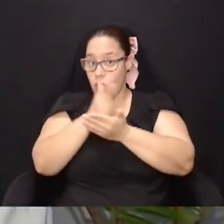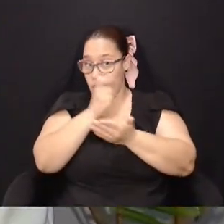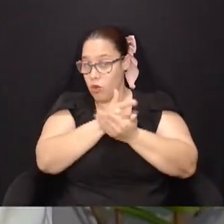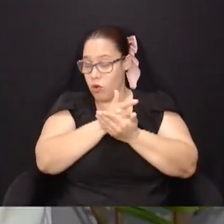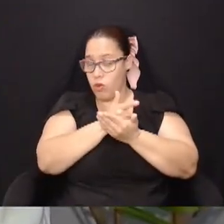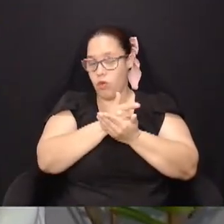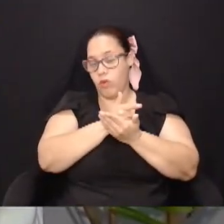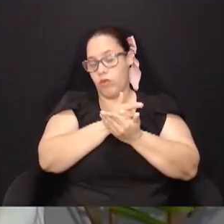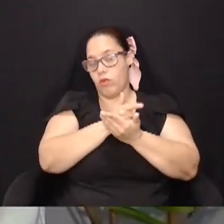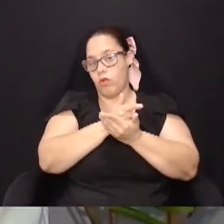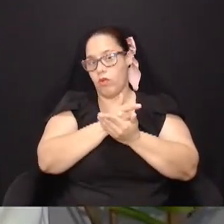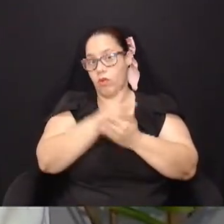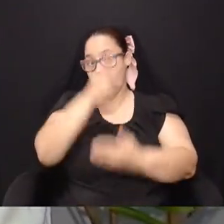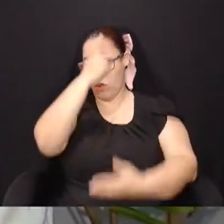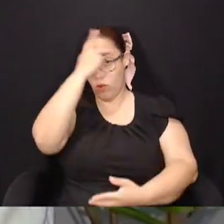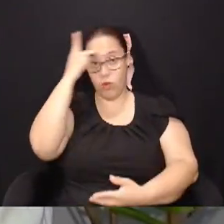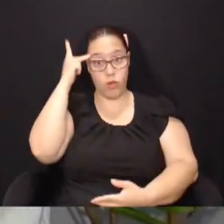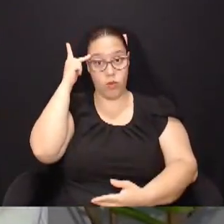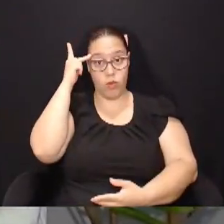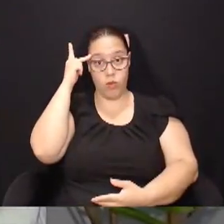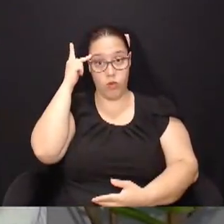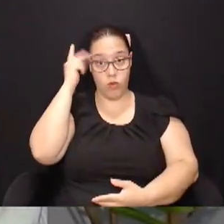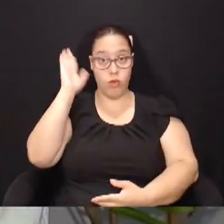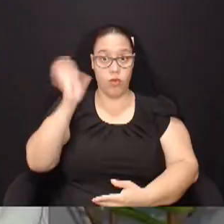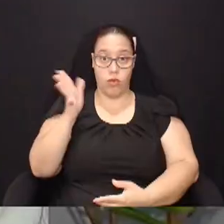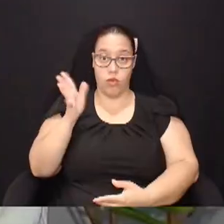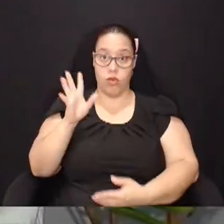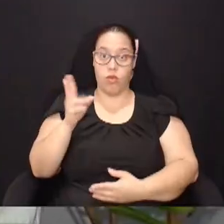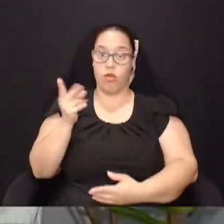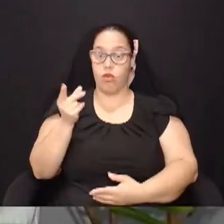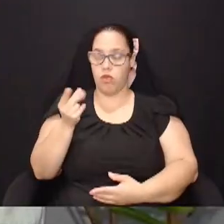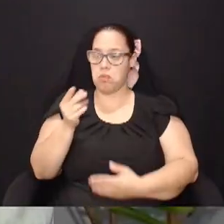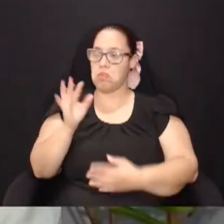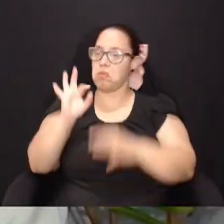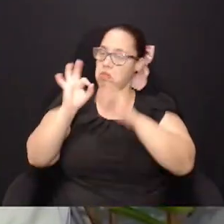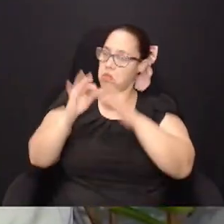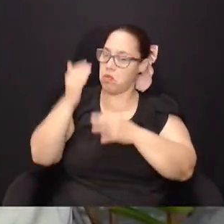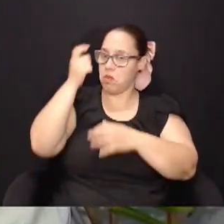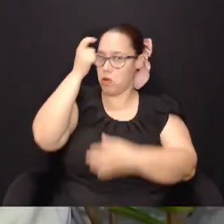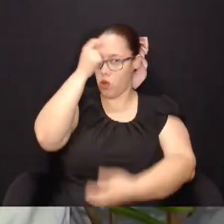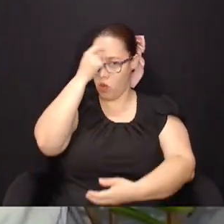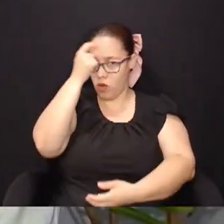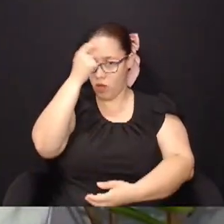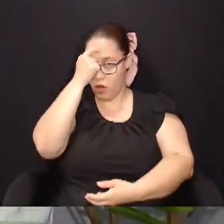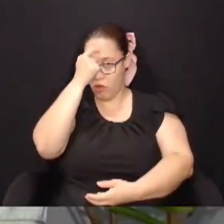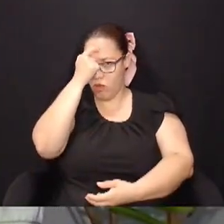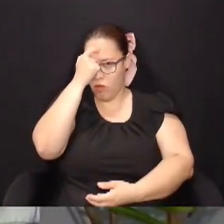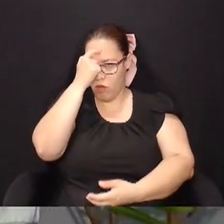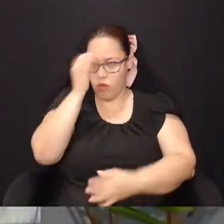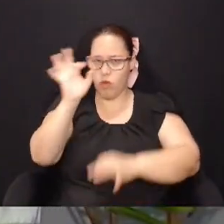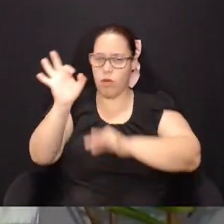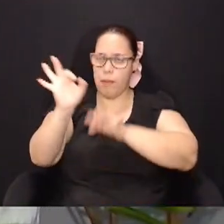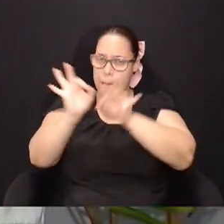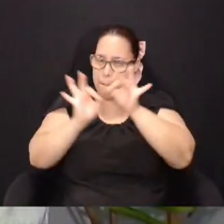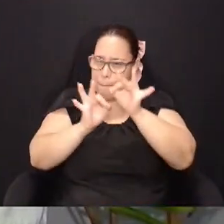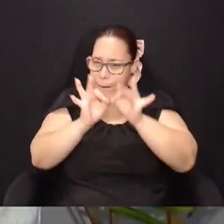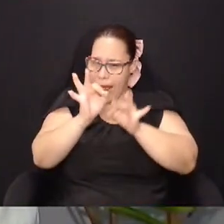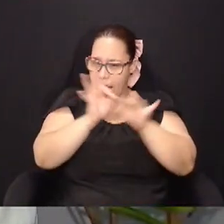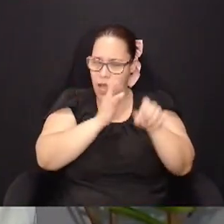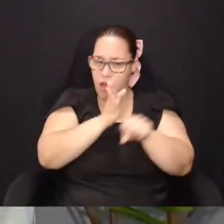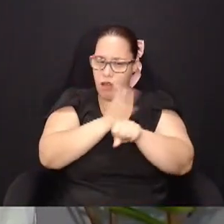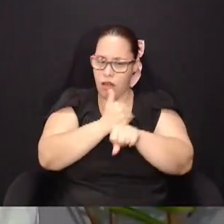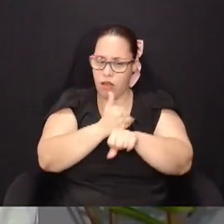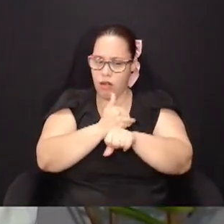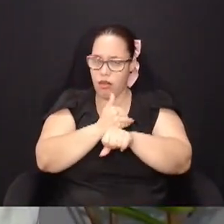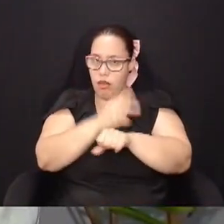aquelas pessoas que estão já financeiramente educadas, são pessoas que se planejam. E pessoas que fazem um